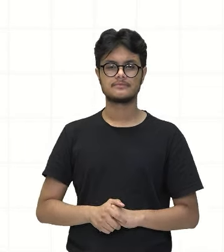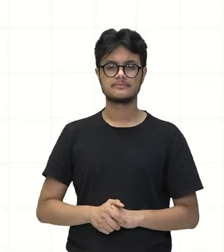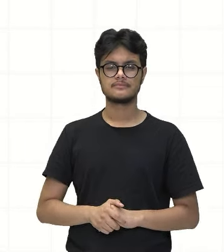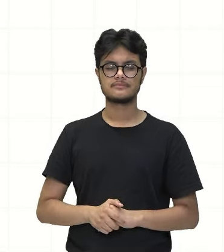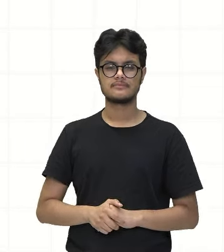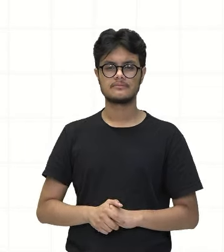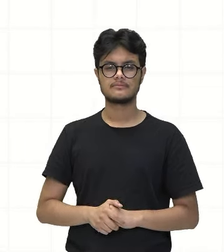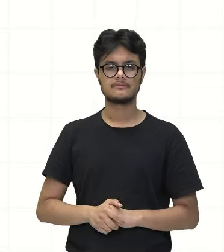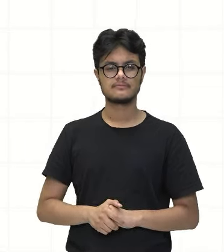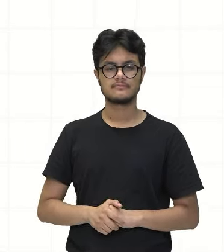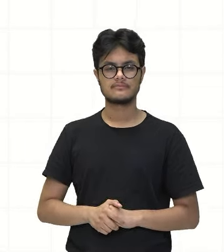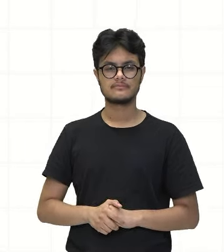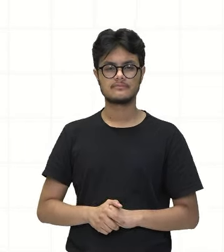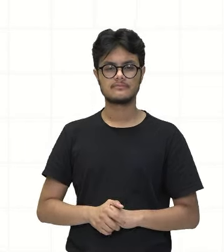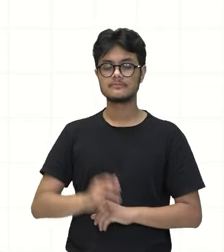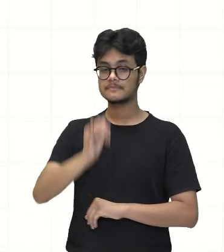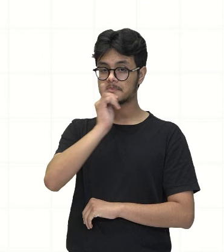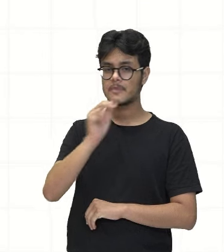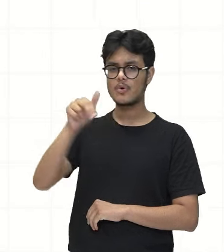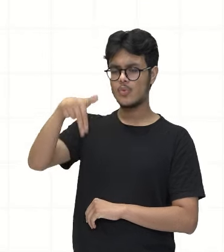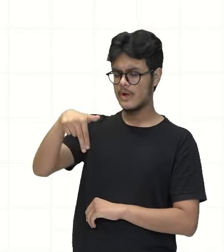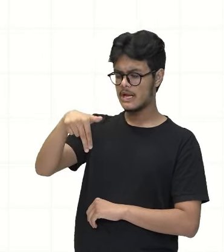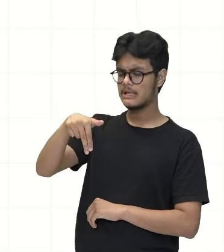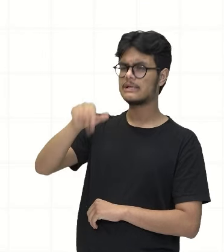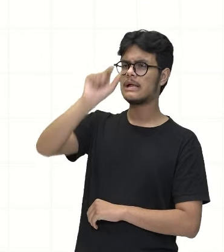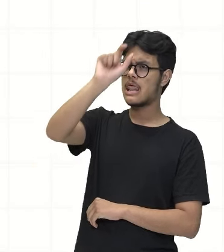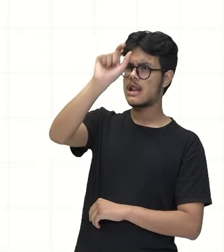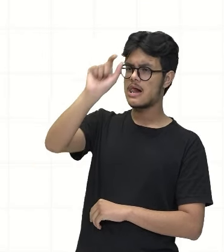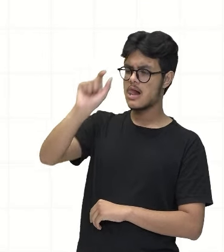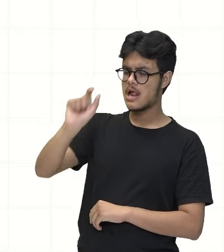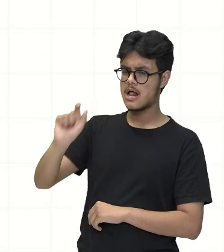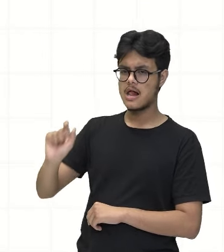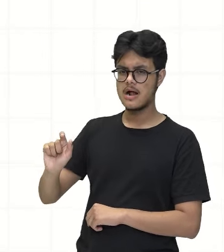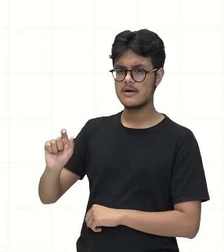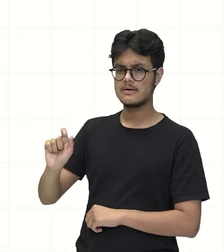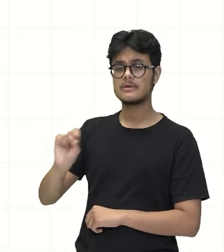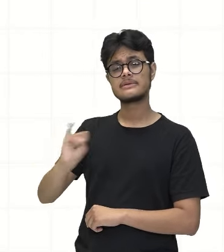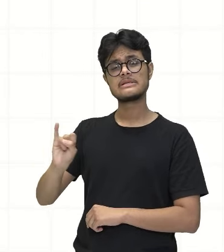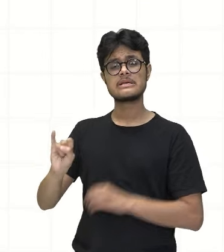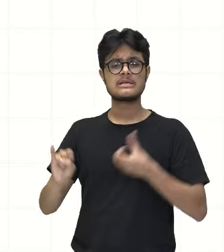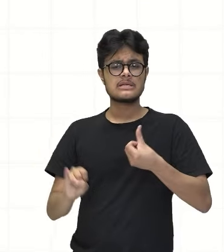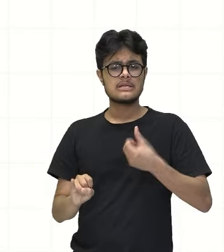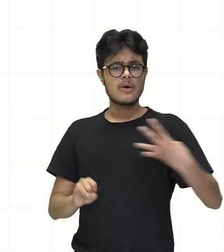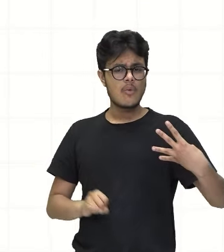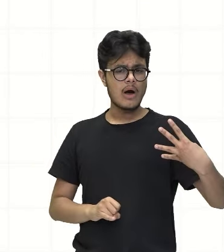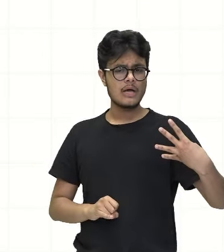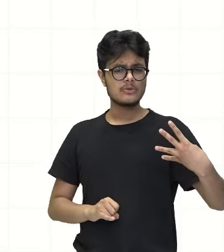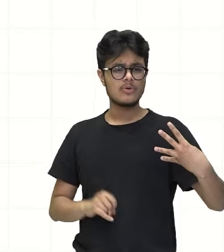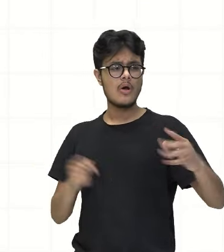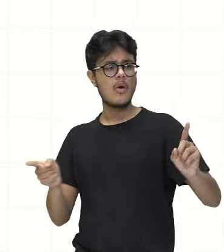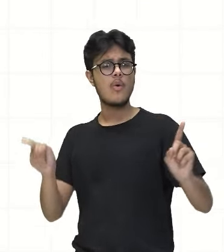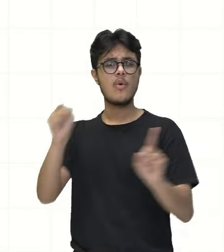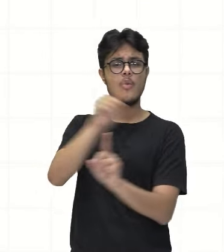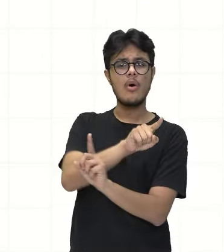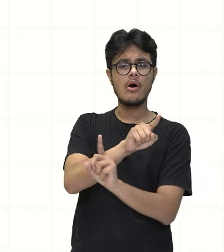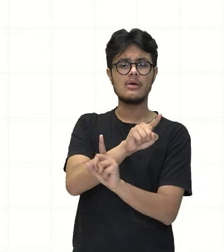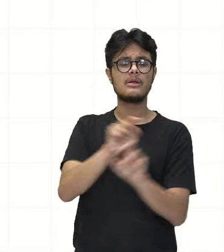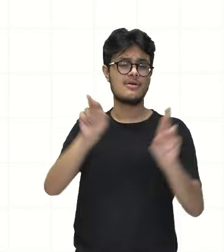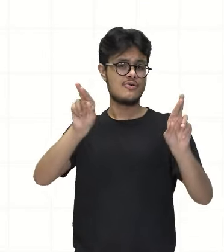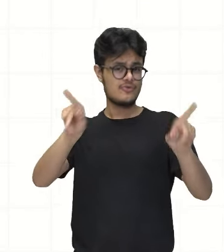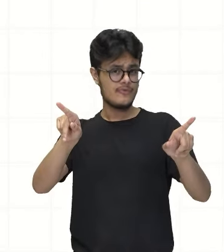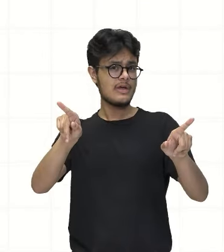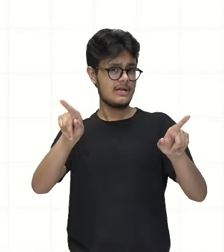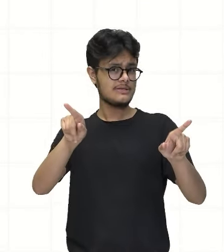N é esse pedaço aqui, ó. Se esse pedaço é 64, o outro pedaço é a diferença até